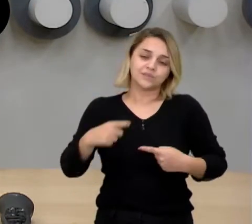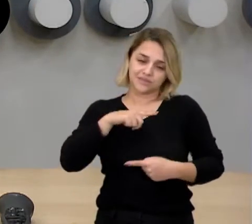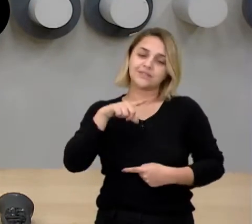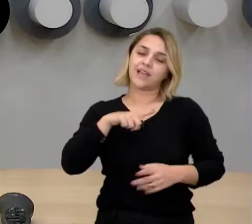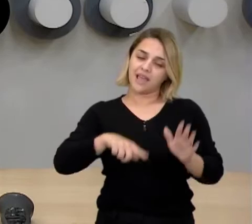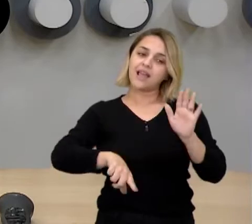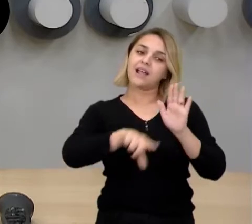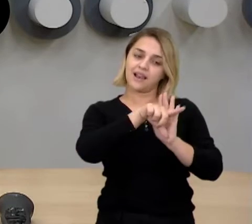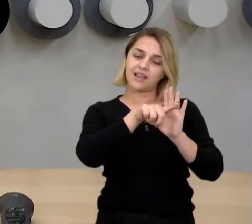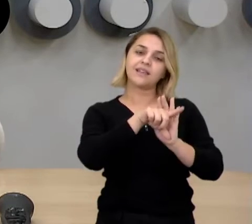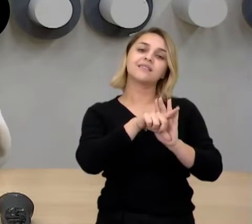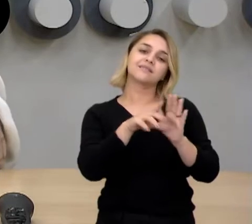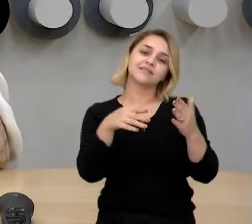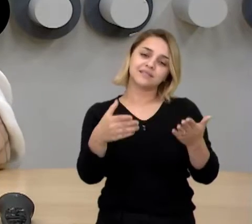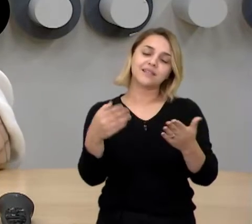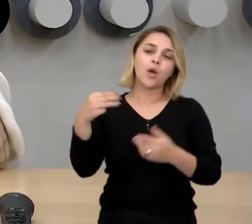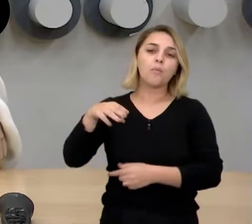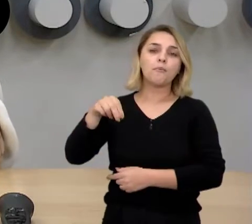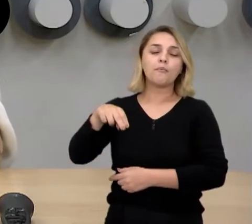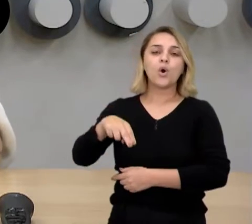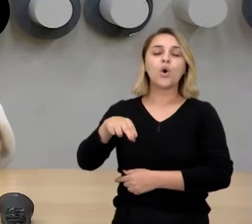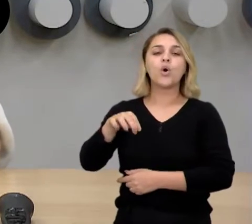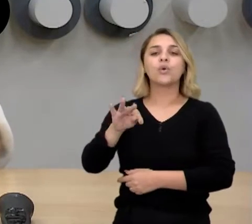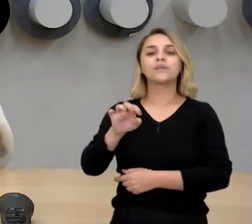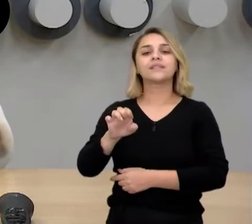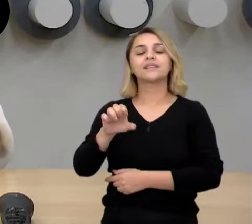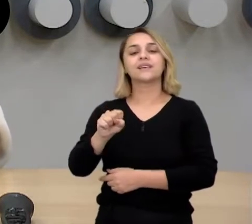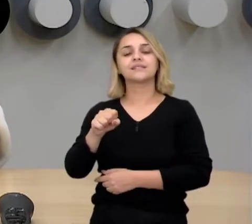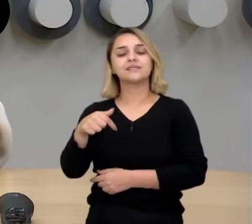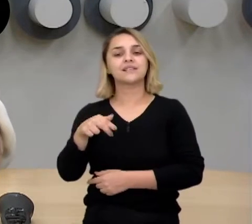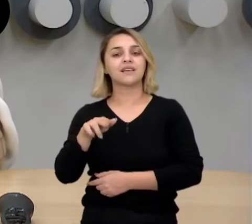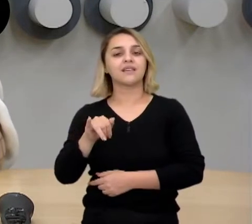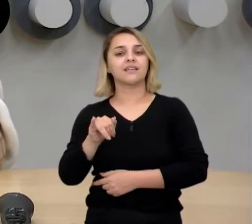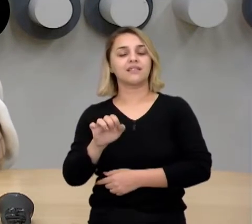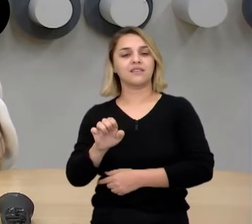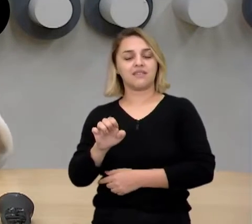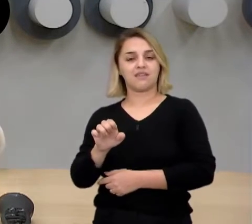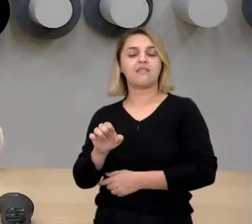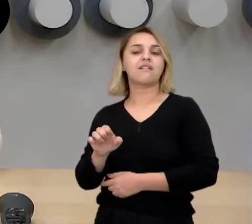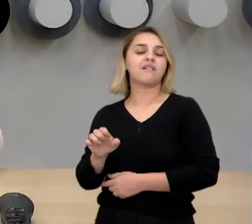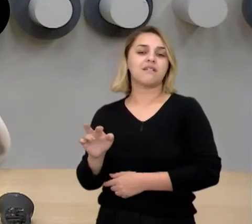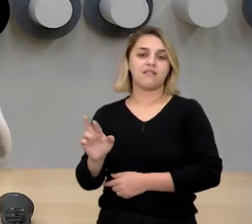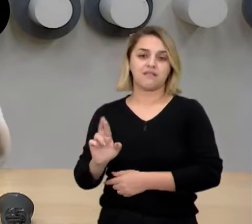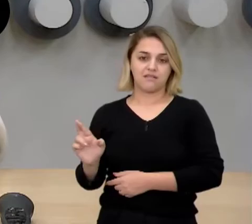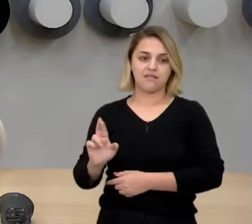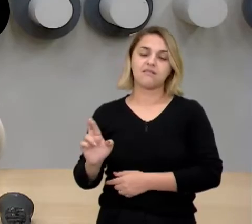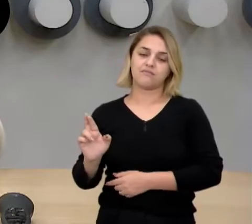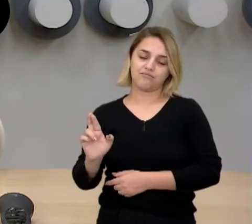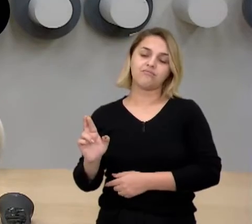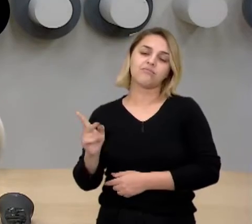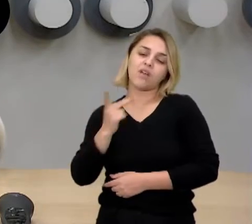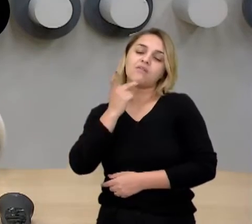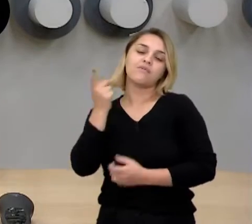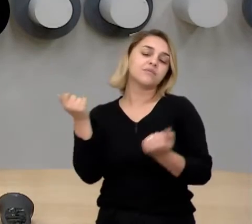é que, para começo de conversa, ele diz pra gente, leis são uma coisa natural. Elas